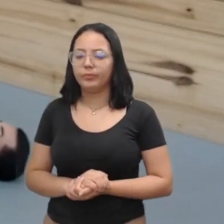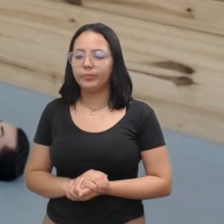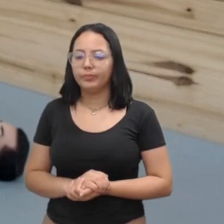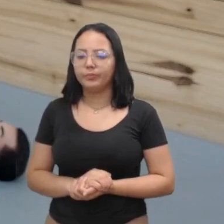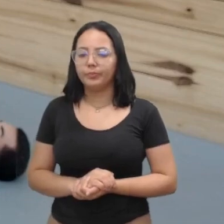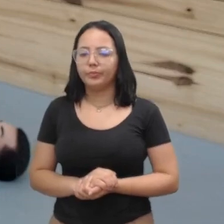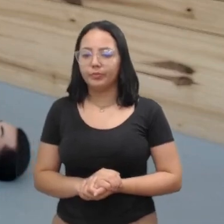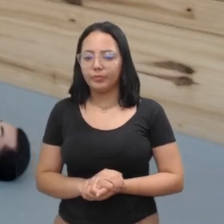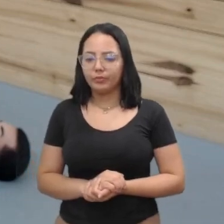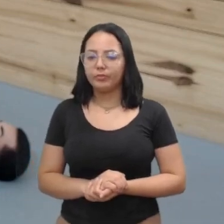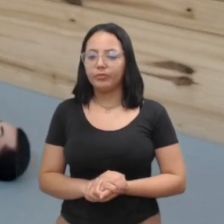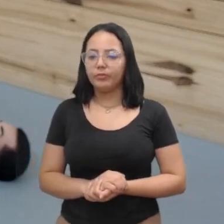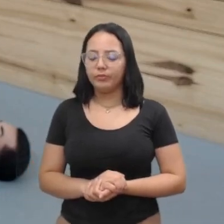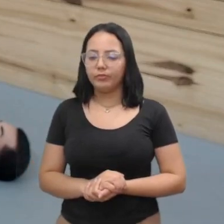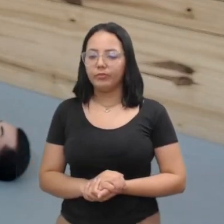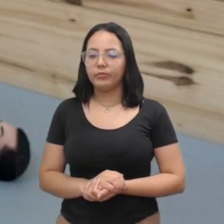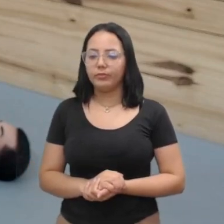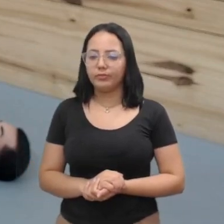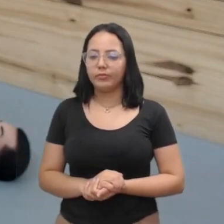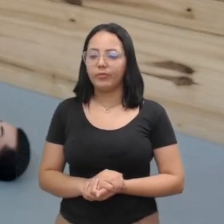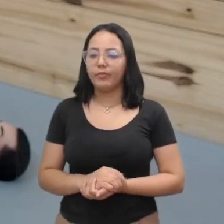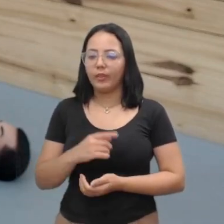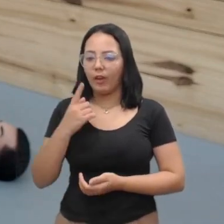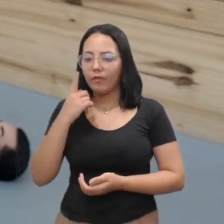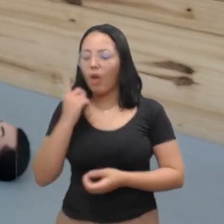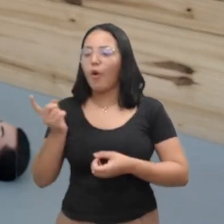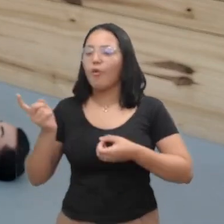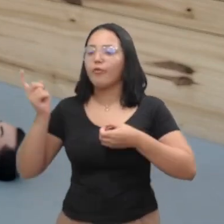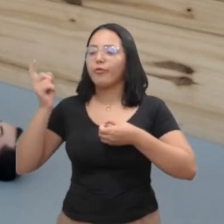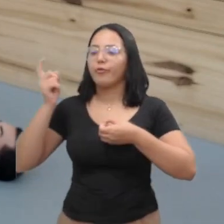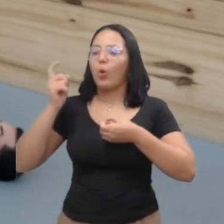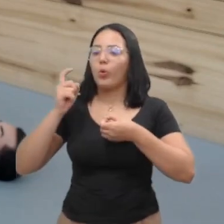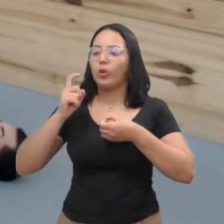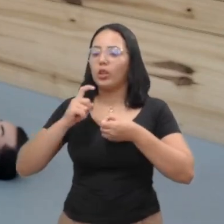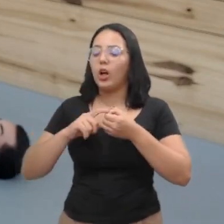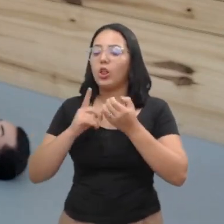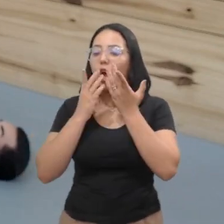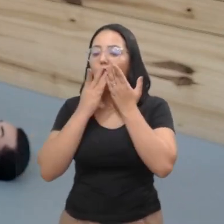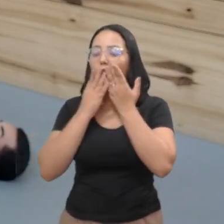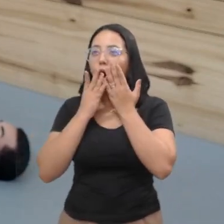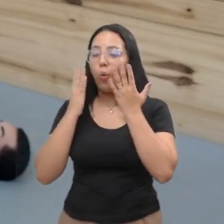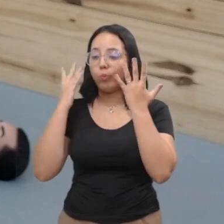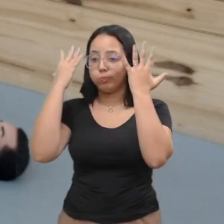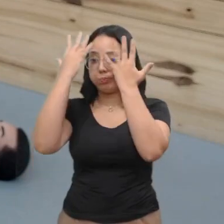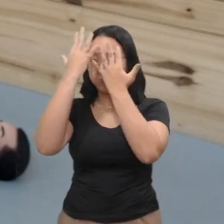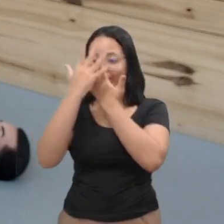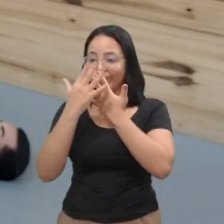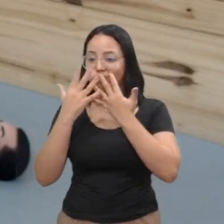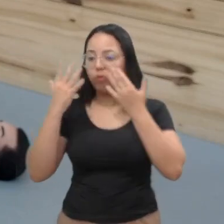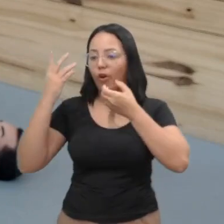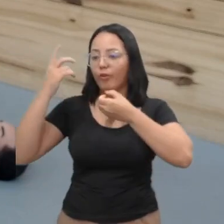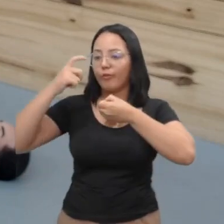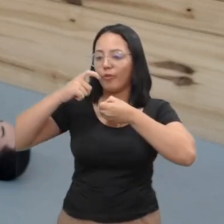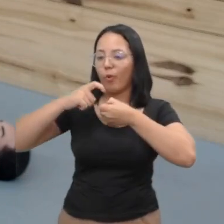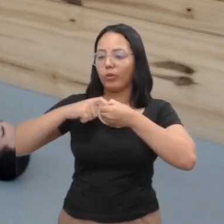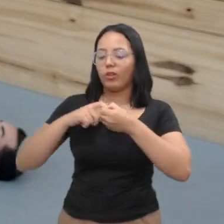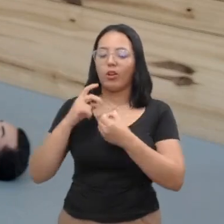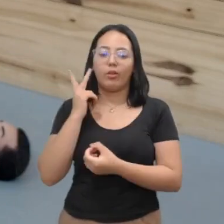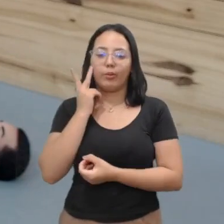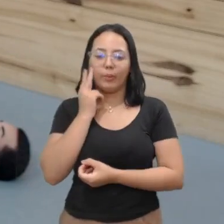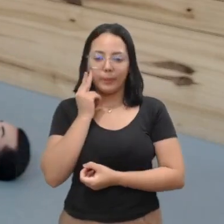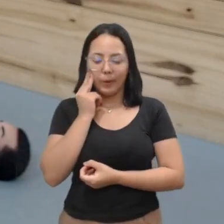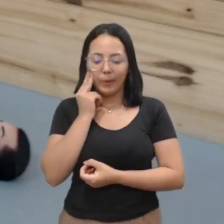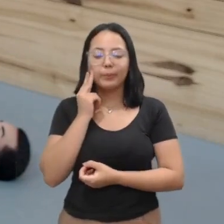você vai ver que ele vai voltar. A cor dele já começa a voltar à normalidade,